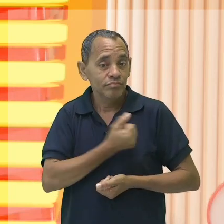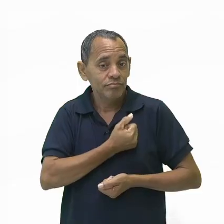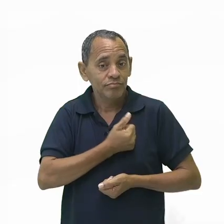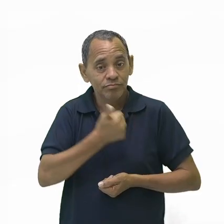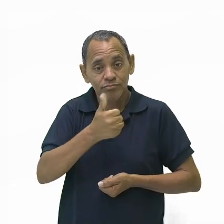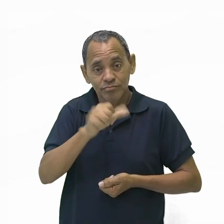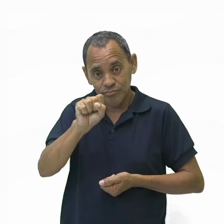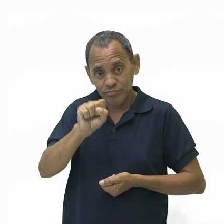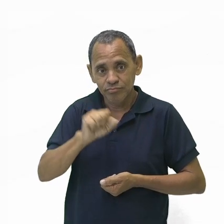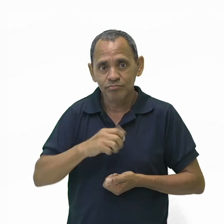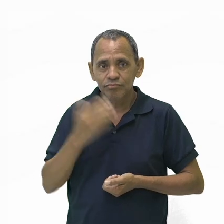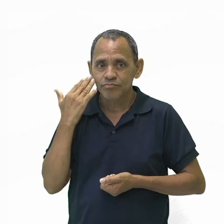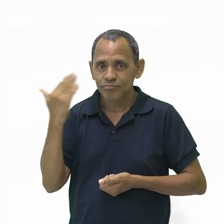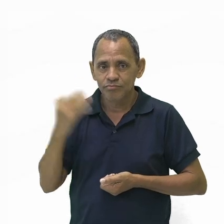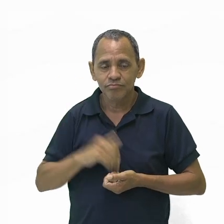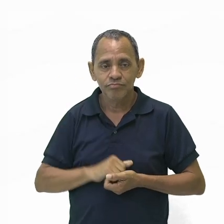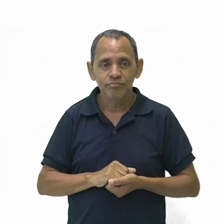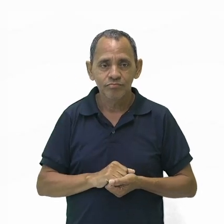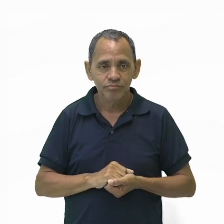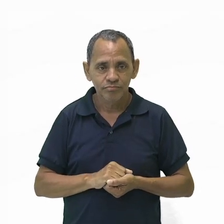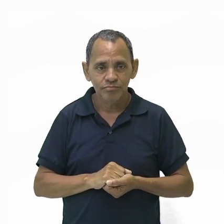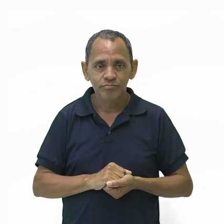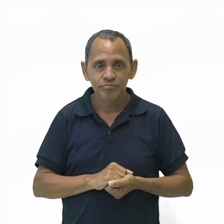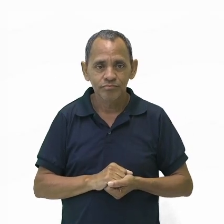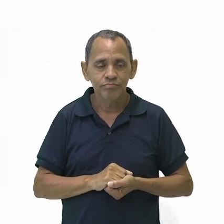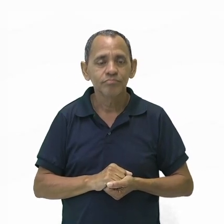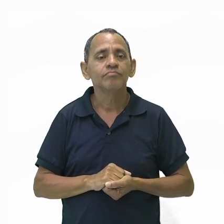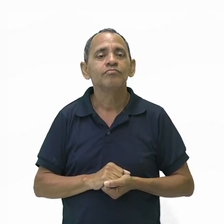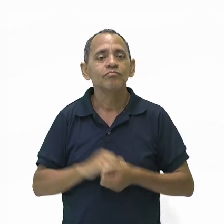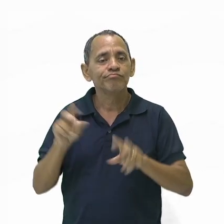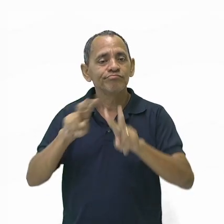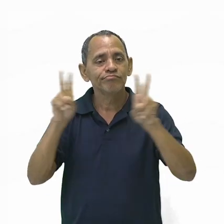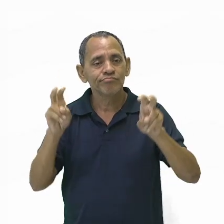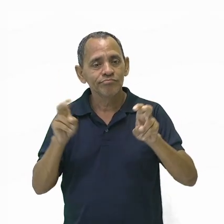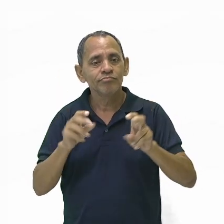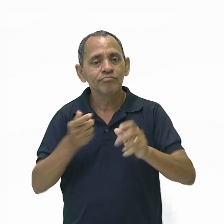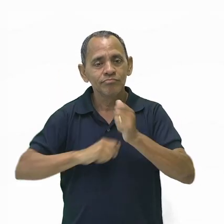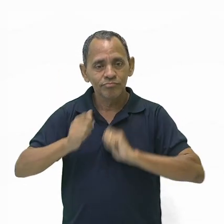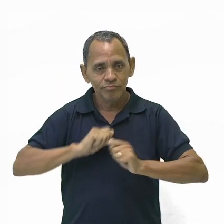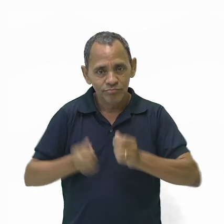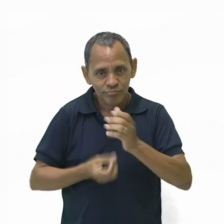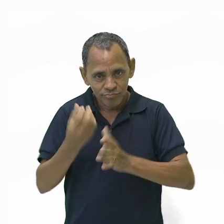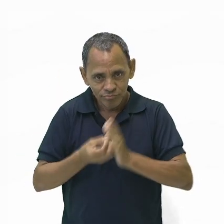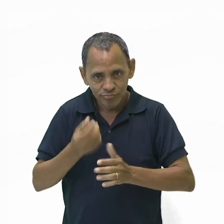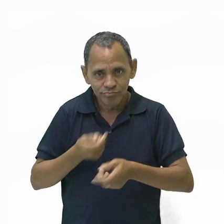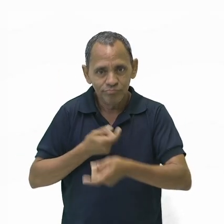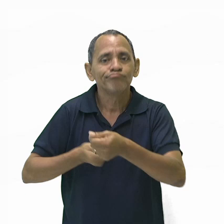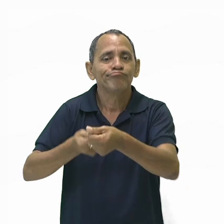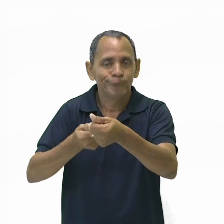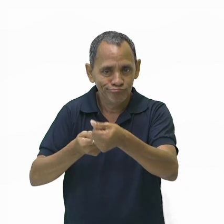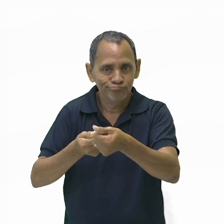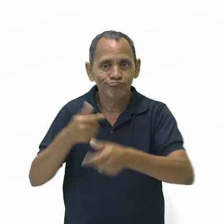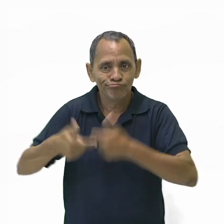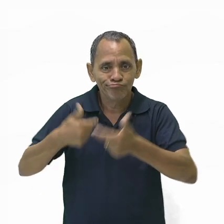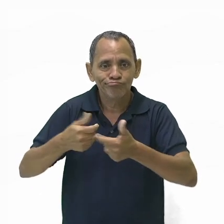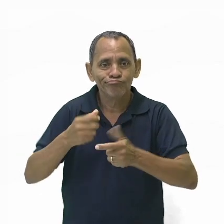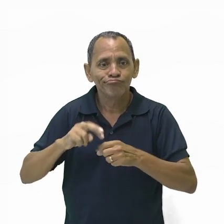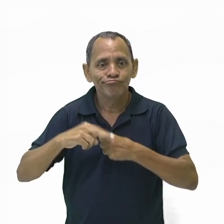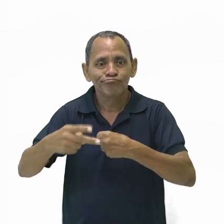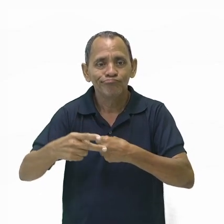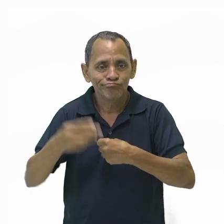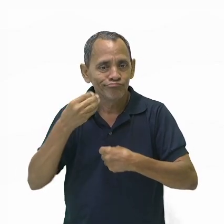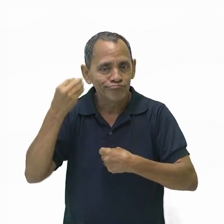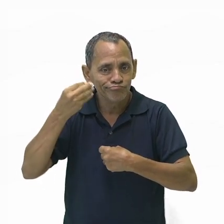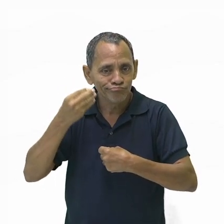aos dados oficiais dessa aula. Objeto de conhecimento. Economia, produção, capital e trabalho são consequências de experiências